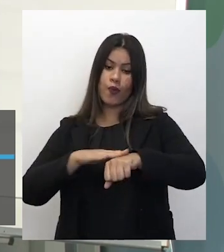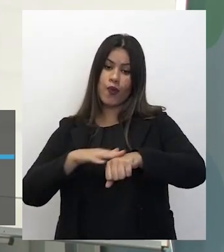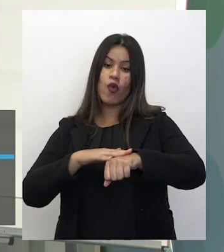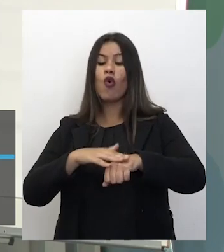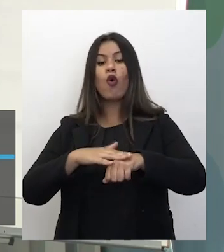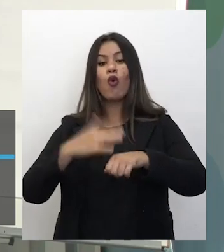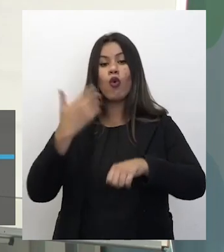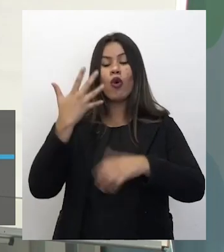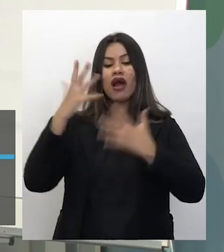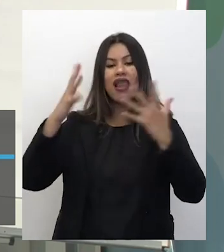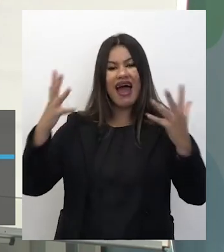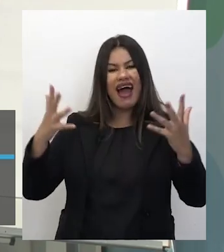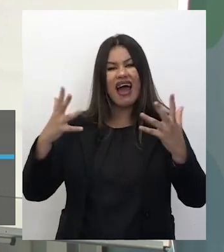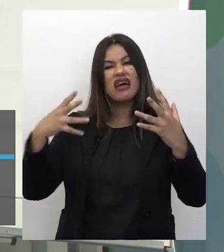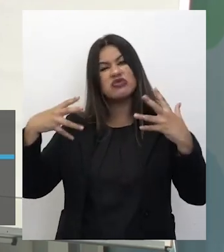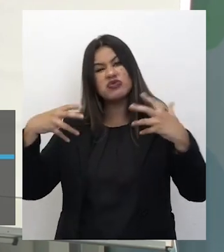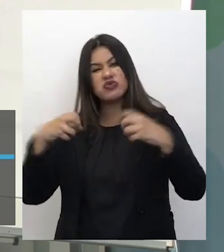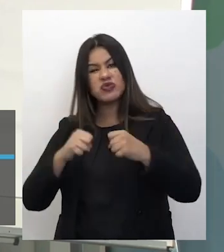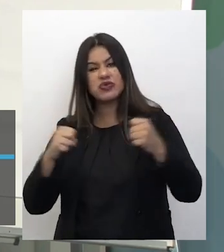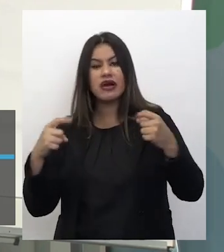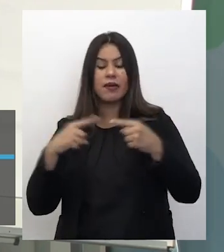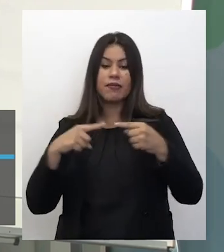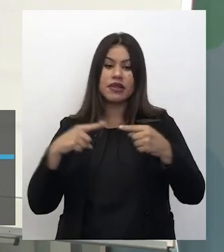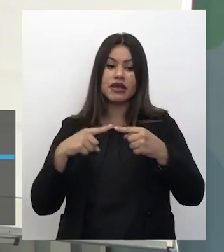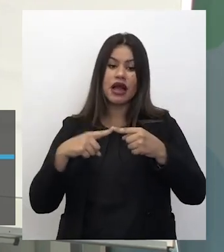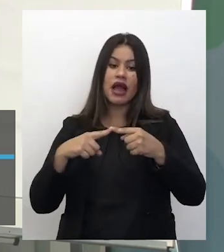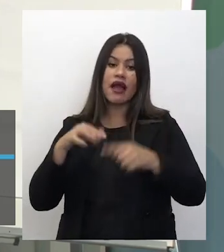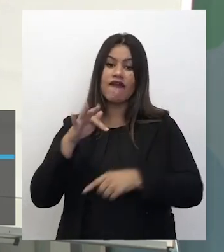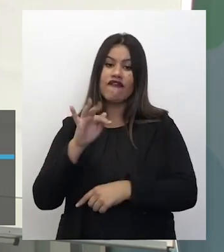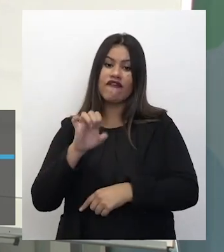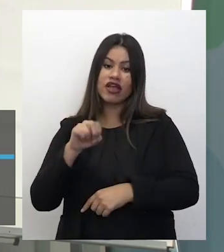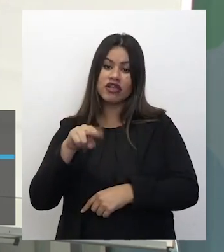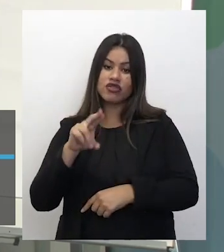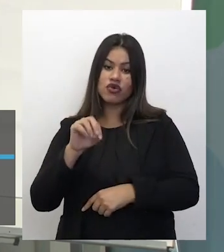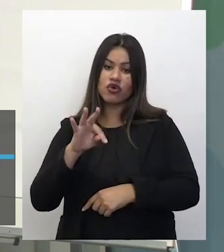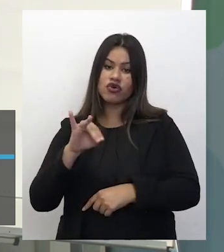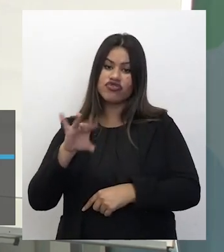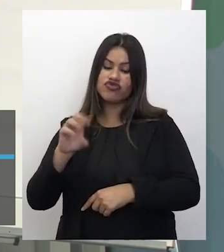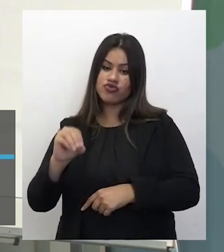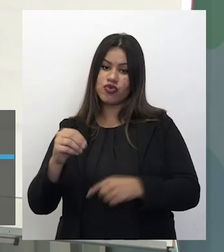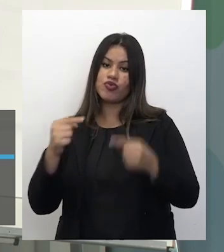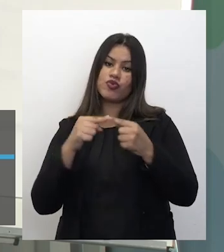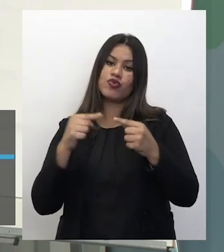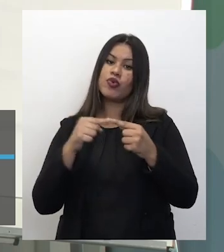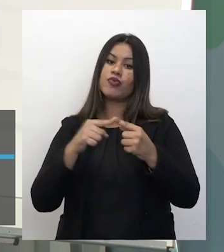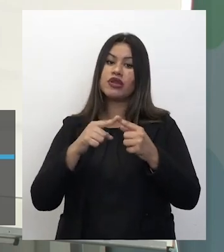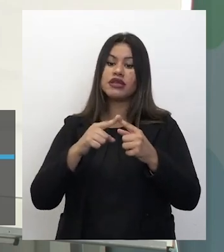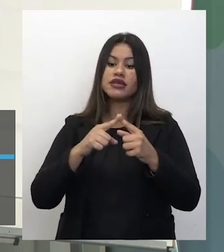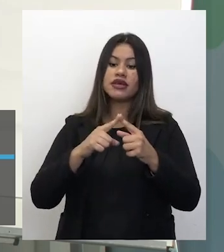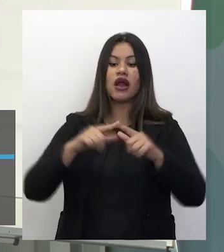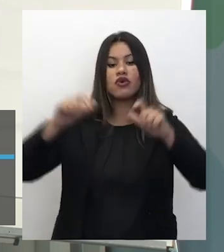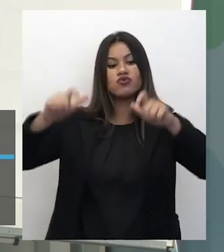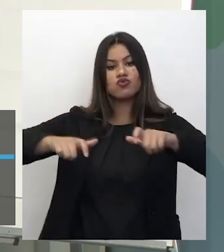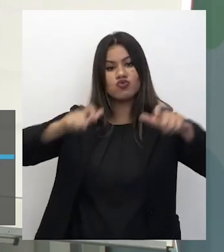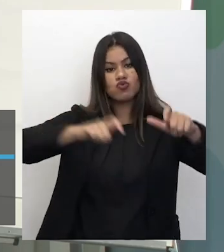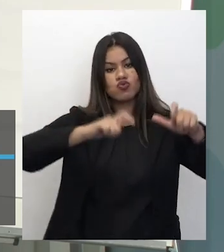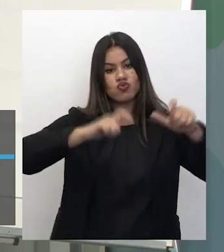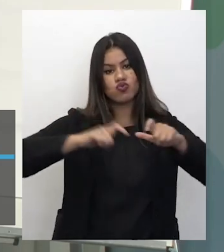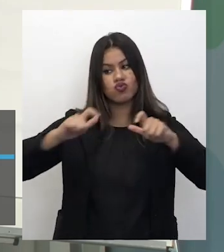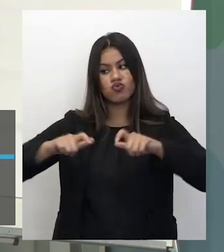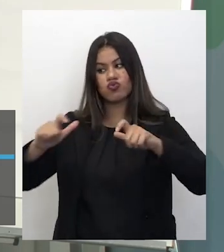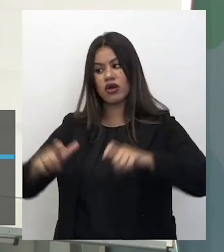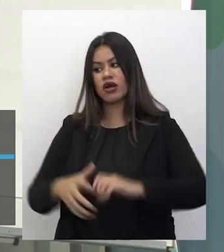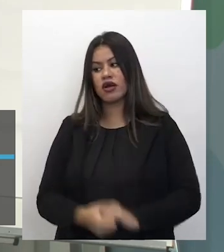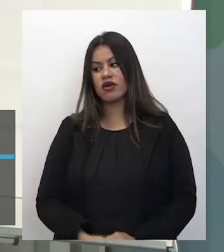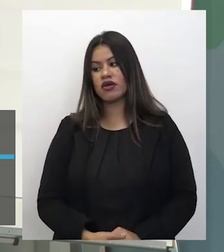O fenótipo vai ter a influência do ambiente. Por exemplo, a minha pele vai ser mais escura ou mais clara dependendo de onde eu